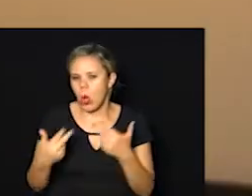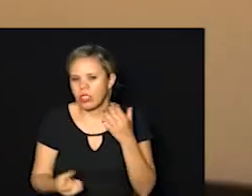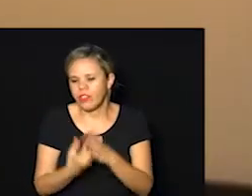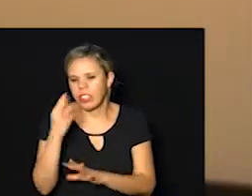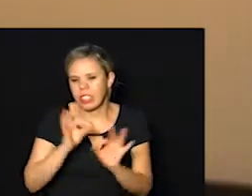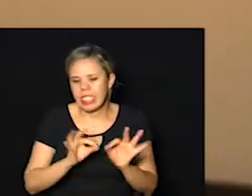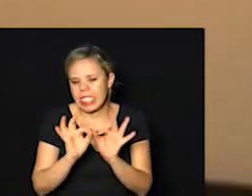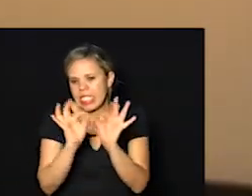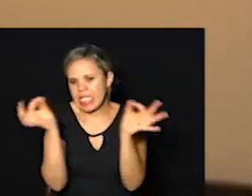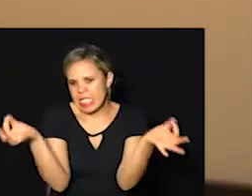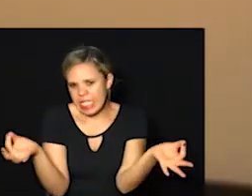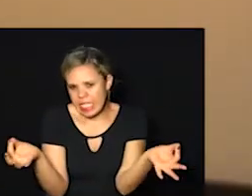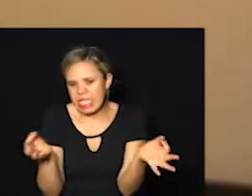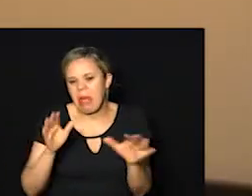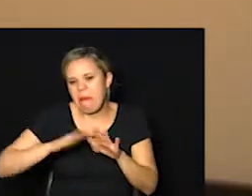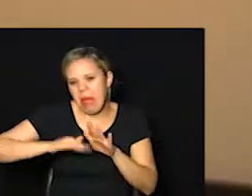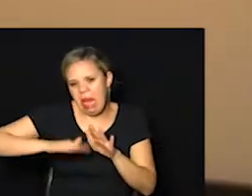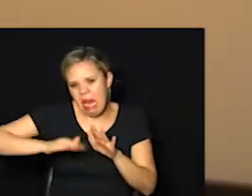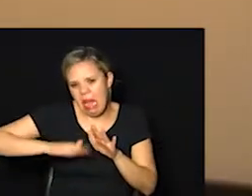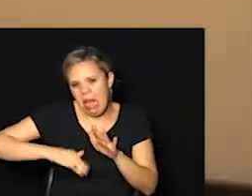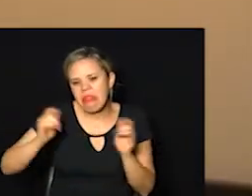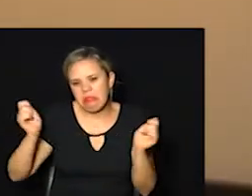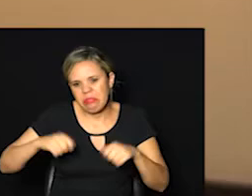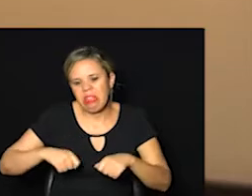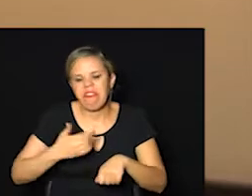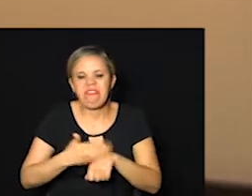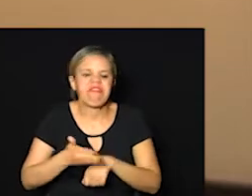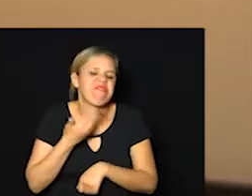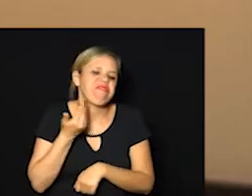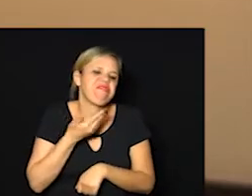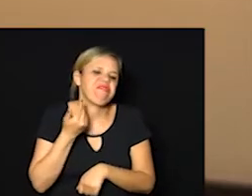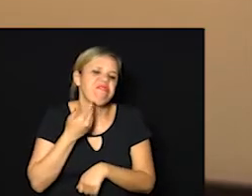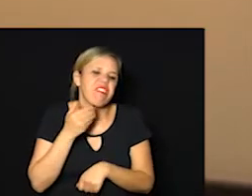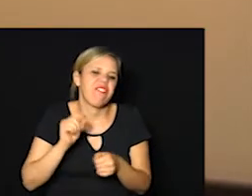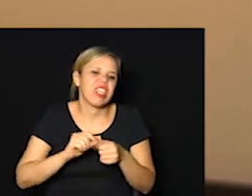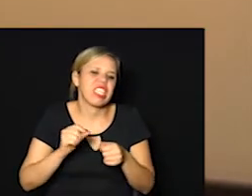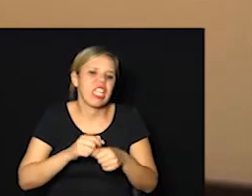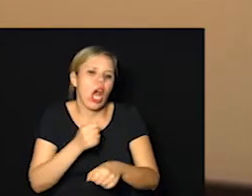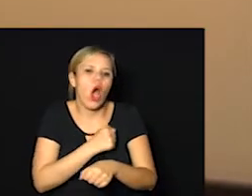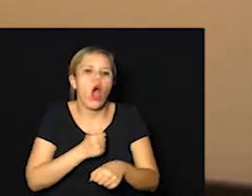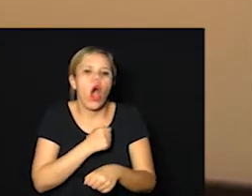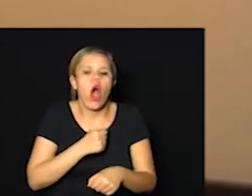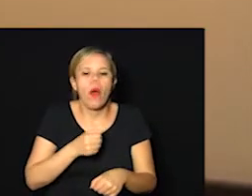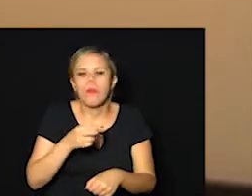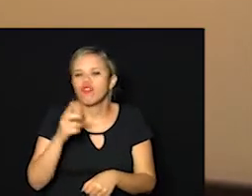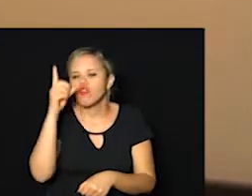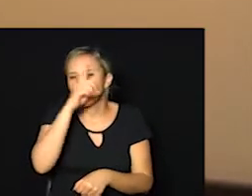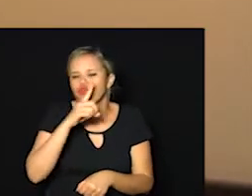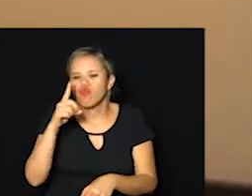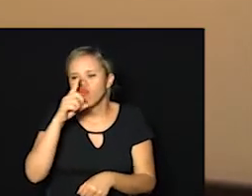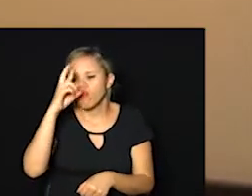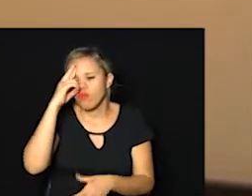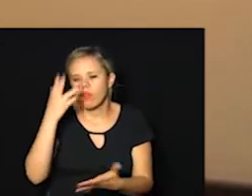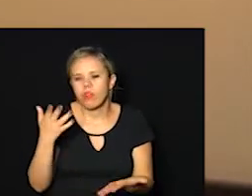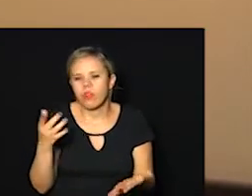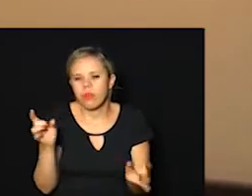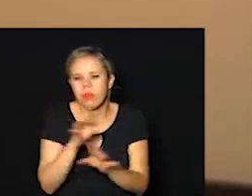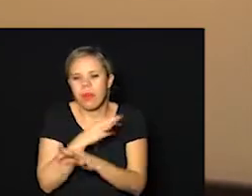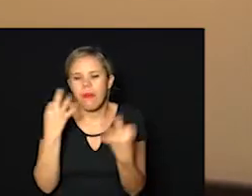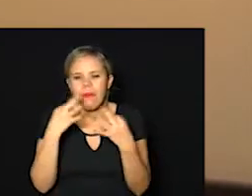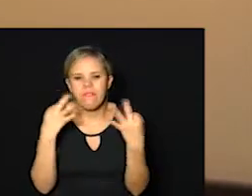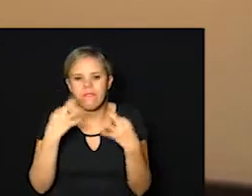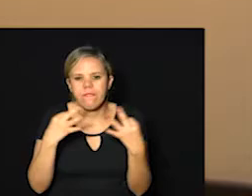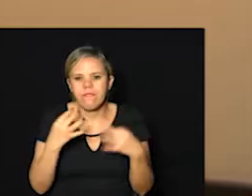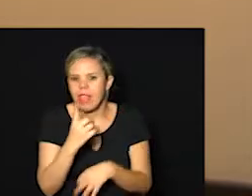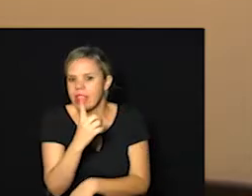uma receita simples, barata, prática para você fazer, sabe, naquele almoço de domingo? Olha que perfeito, fica pronto